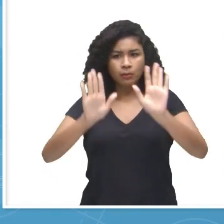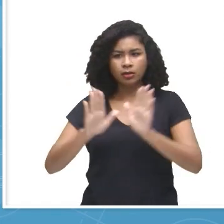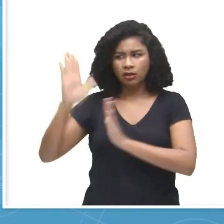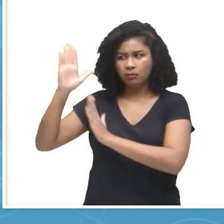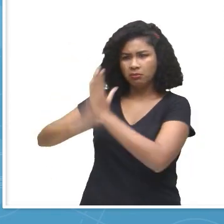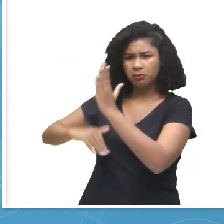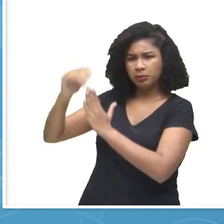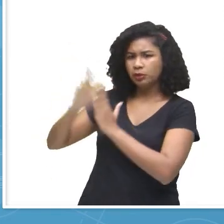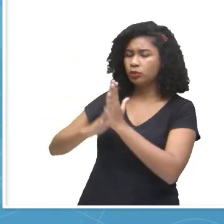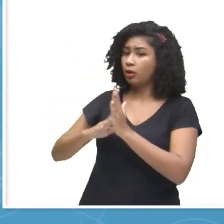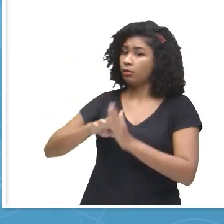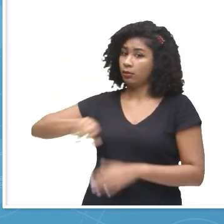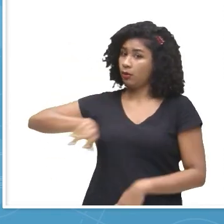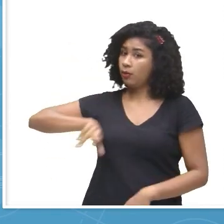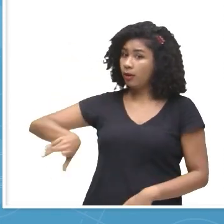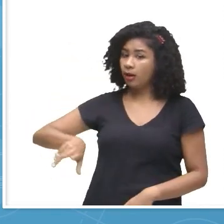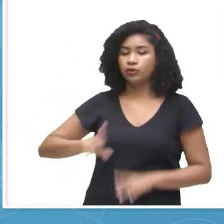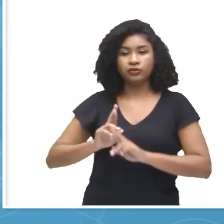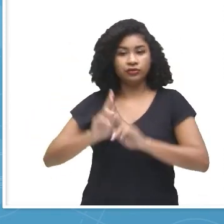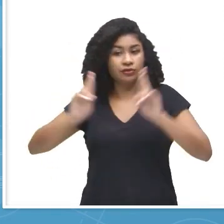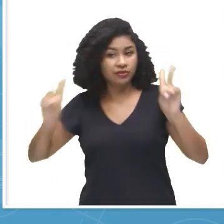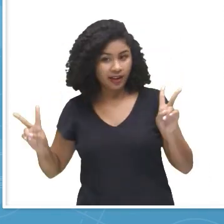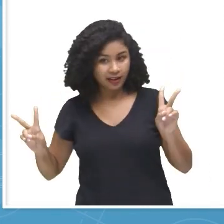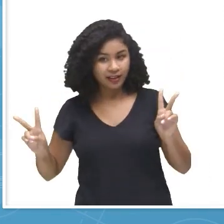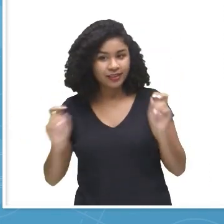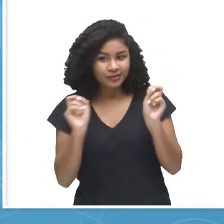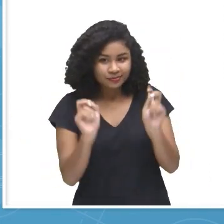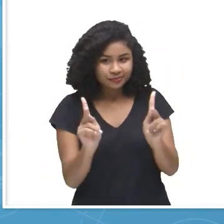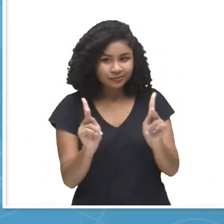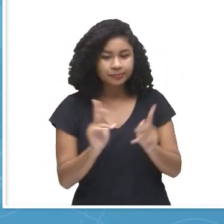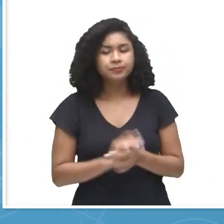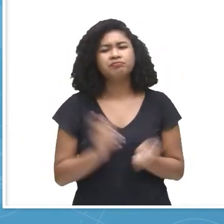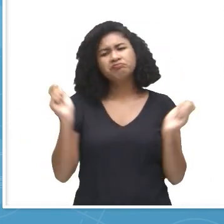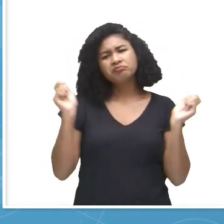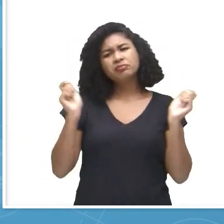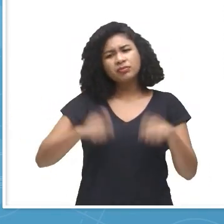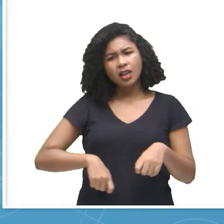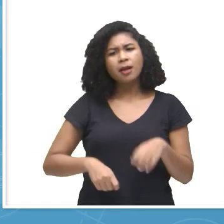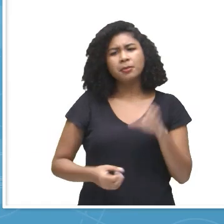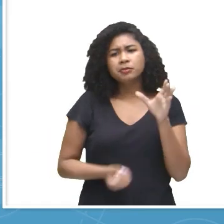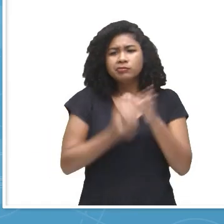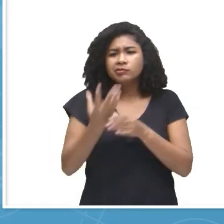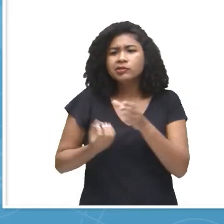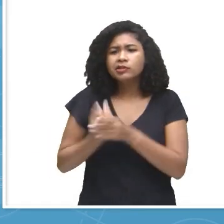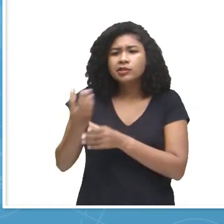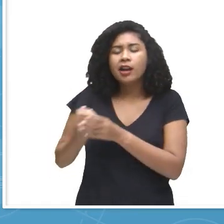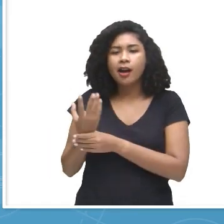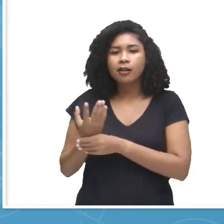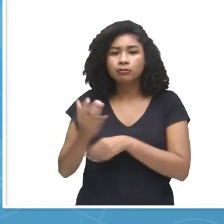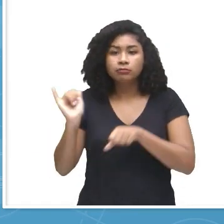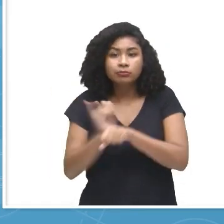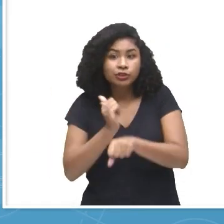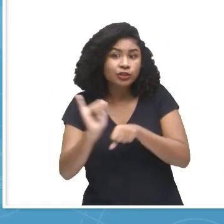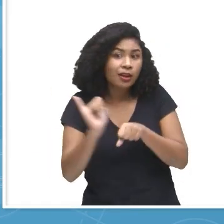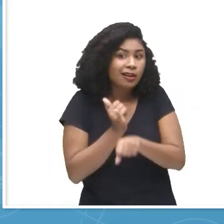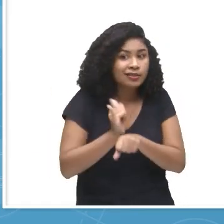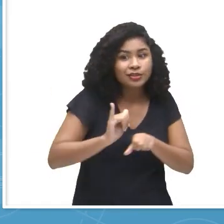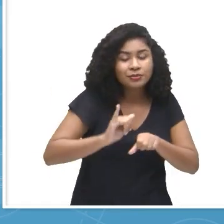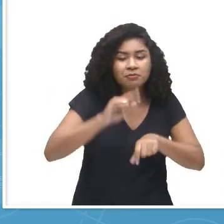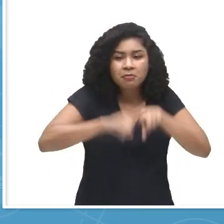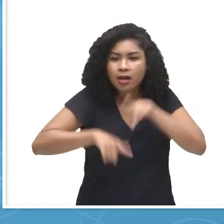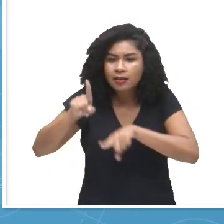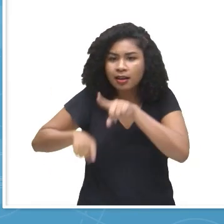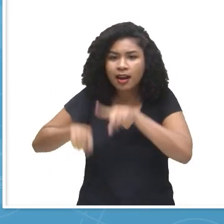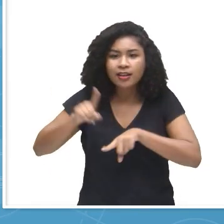consegue fazer, as nossas próprias produções com diferentes meios. Vamos falar, a gente pode